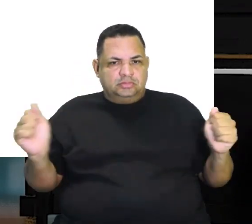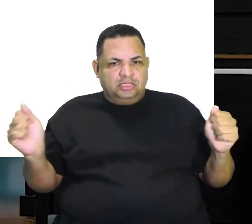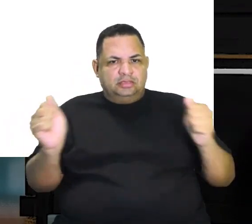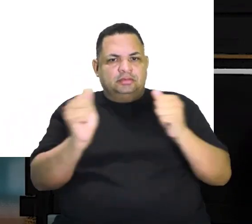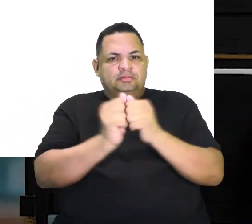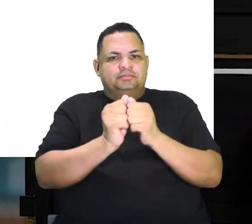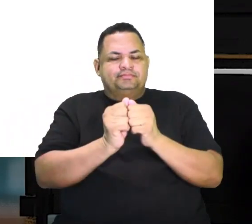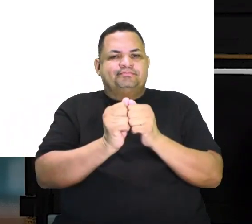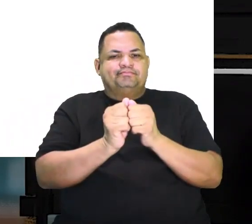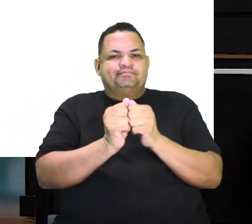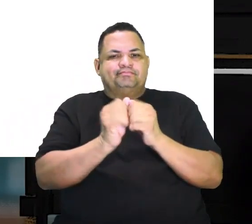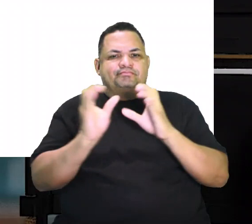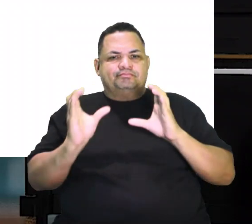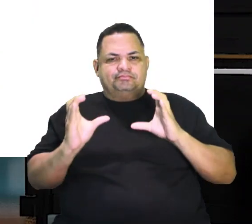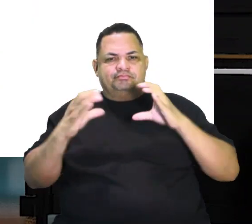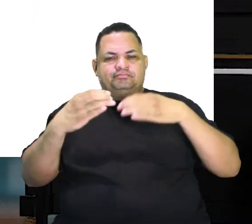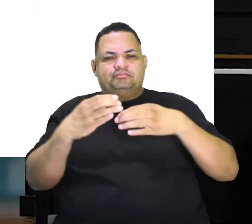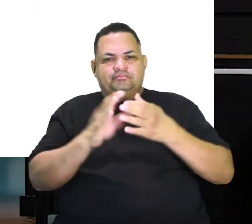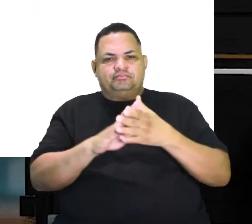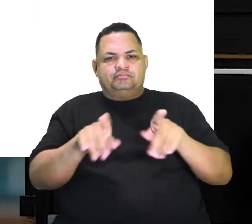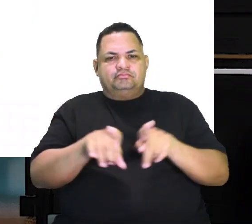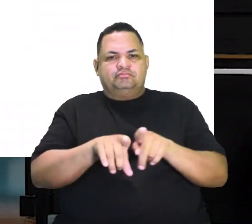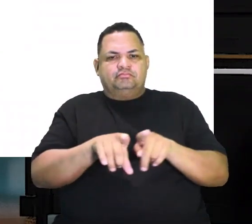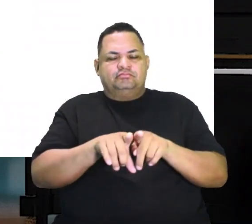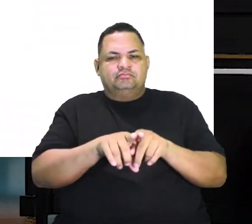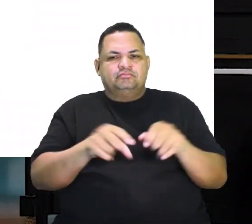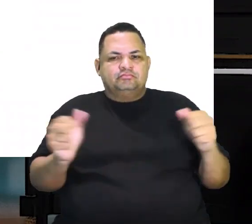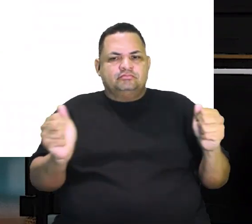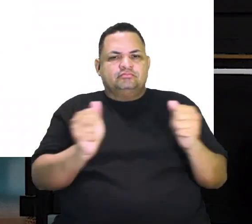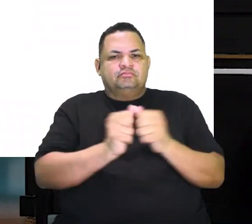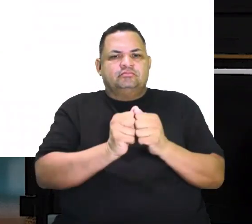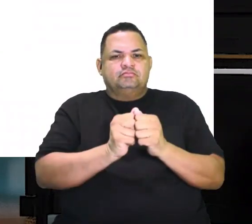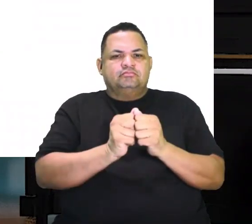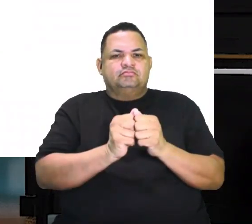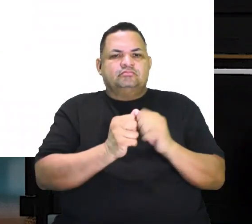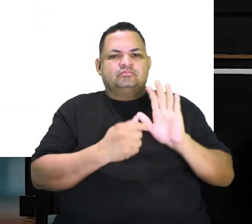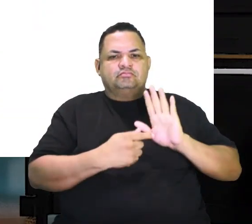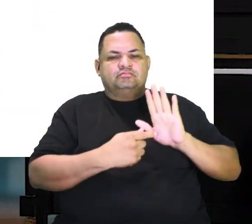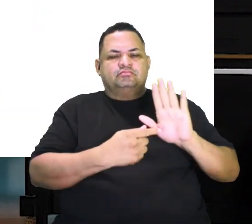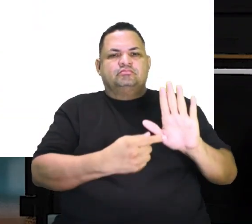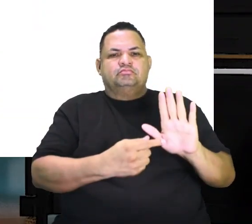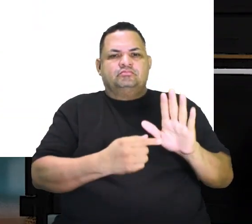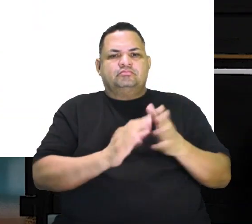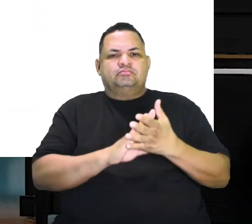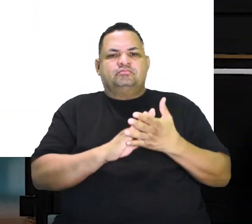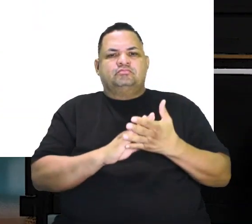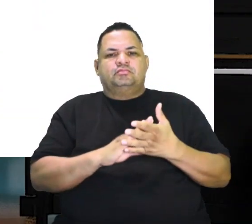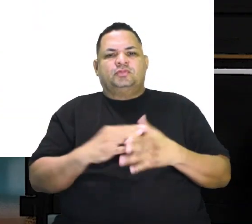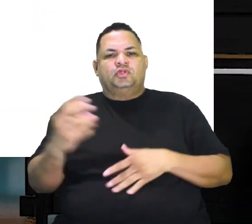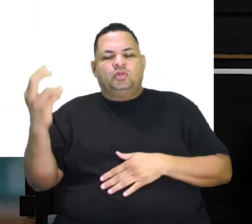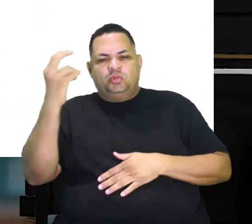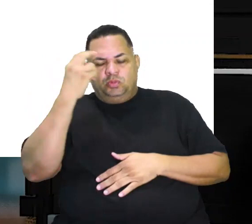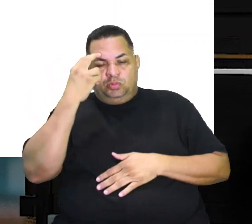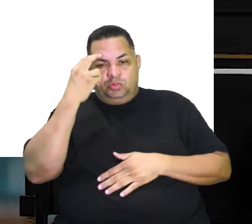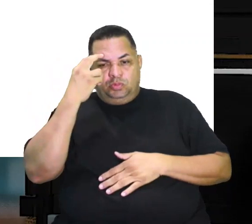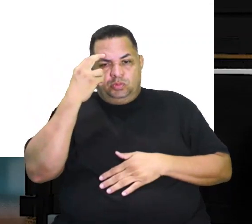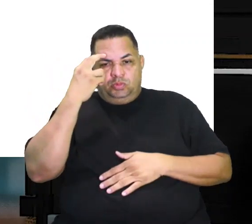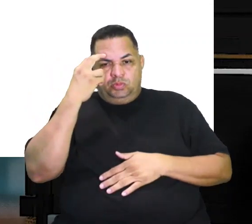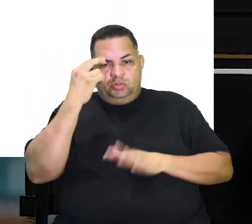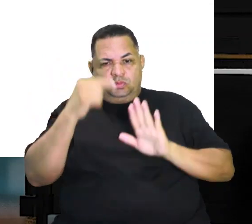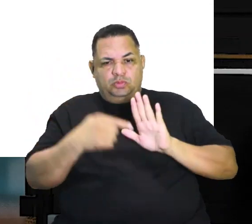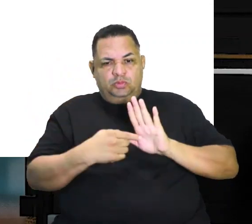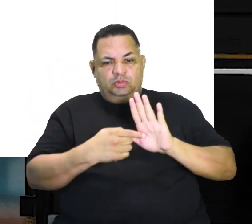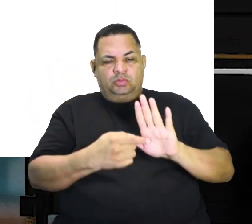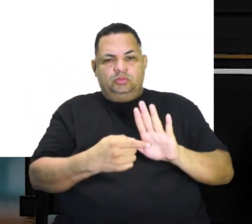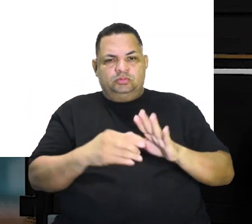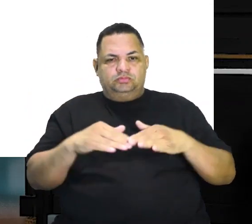muito interessante, para que a gente possa se aproximar mais, né, desses povos, eles também se aproximam e traz ali a